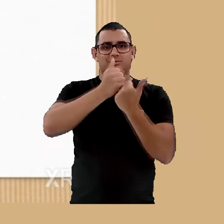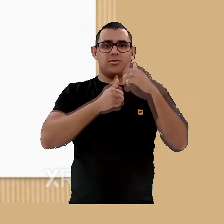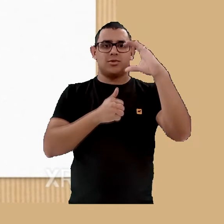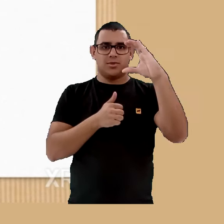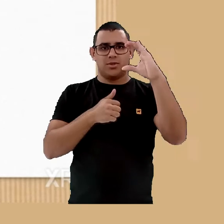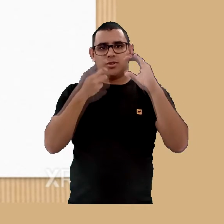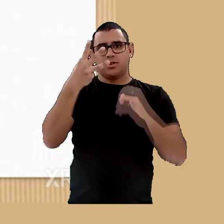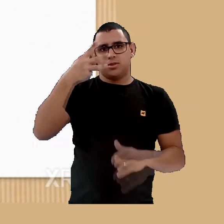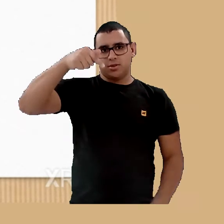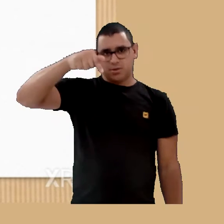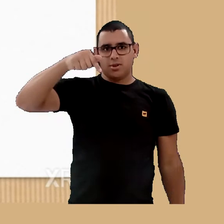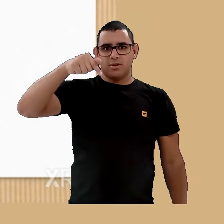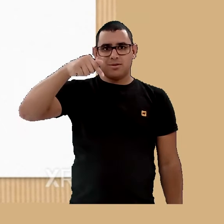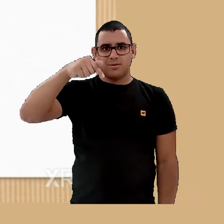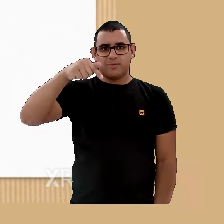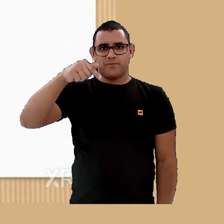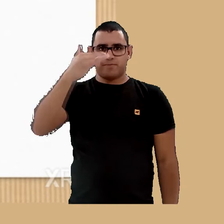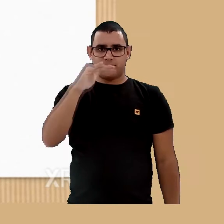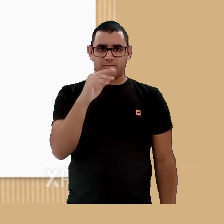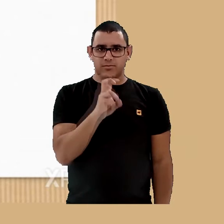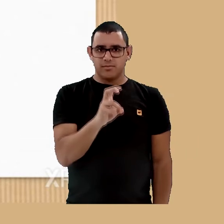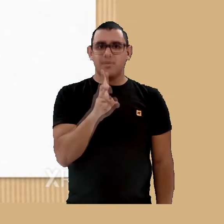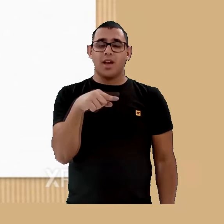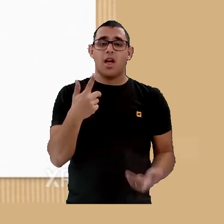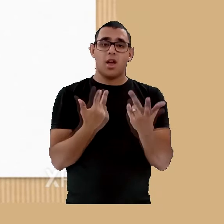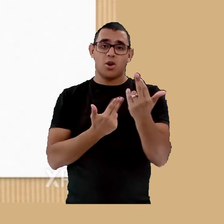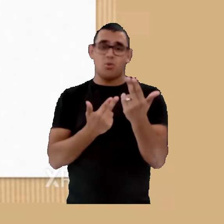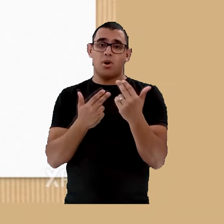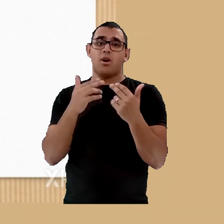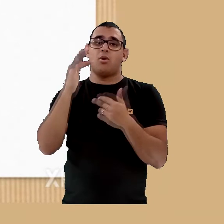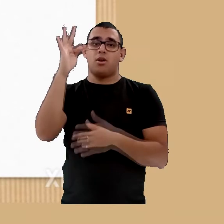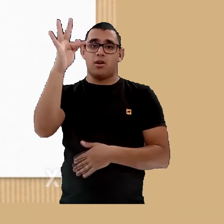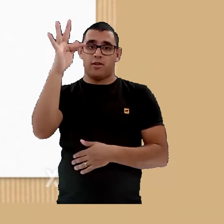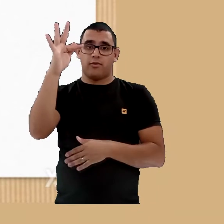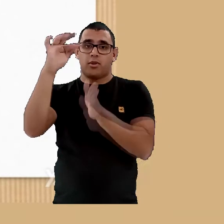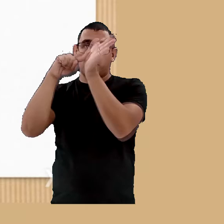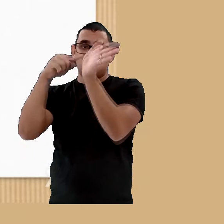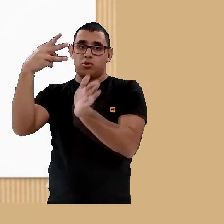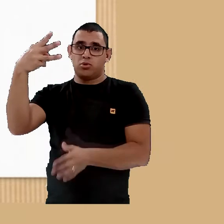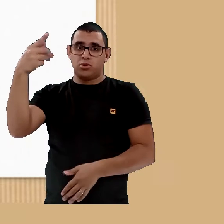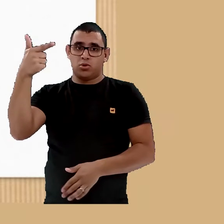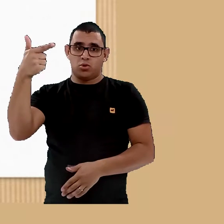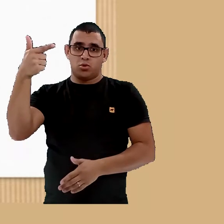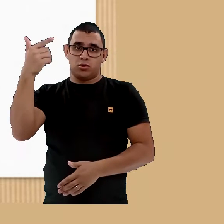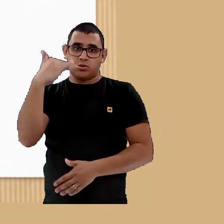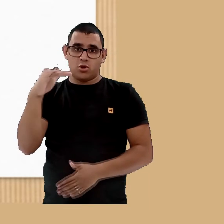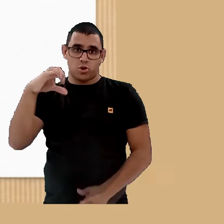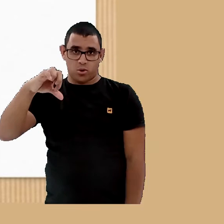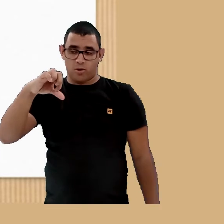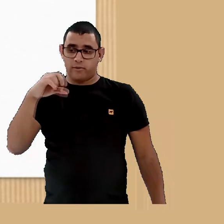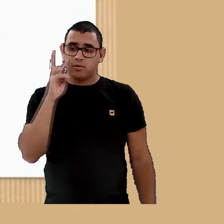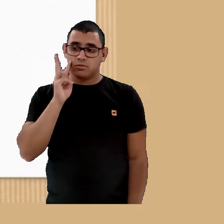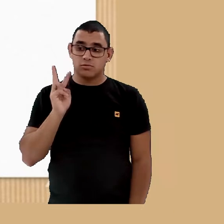colocar 37. 37 sobre 5 é igual a Fahrenheit menos 32 sobre 9.